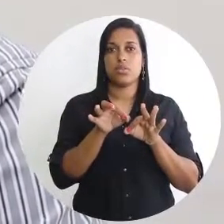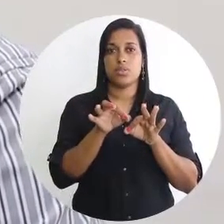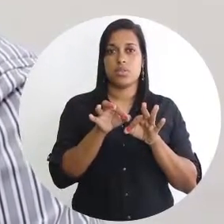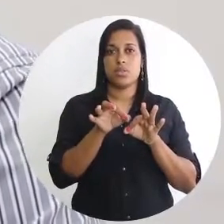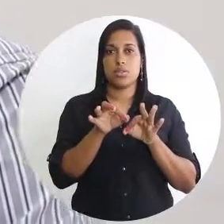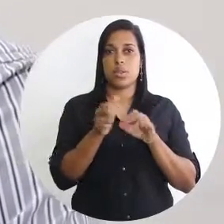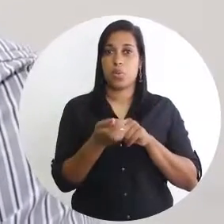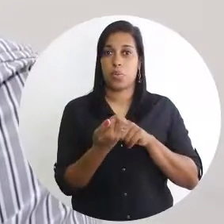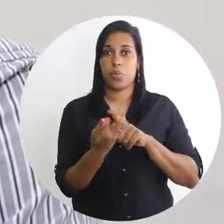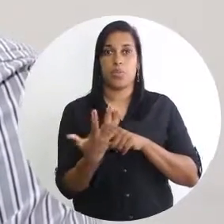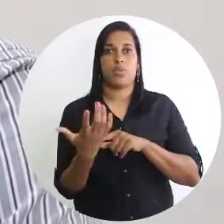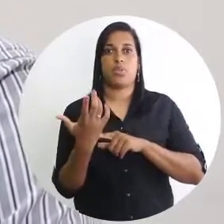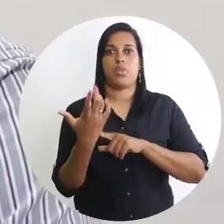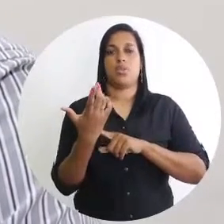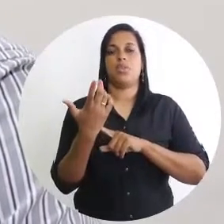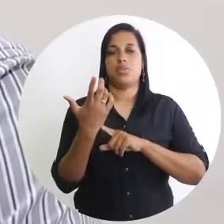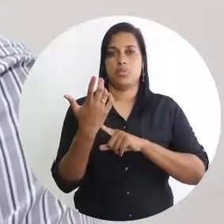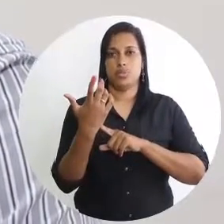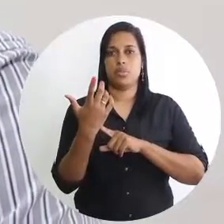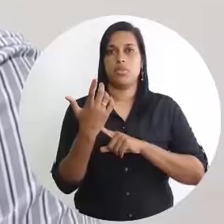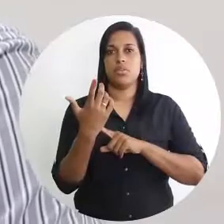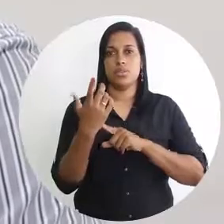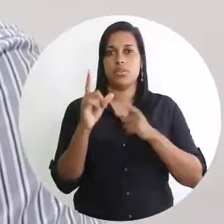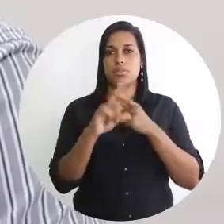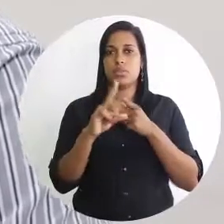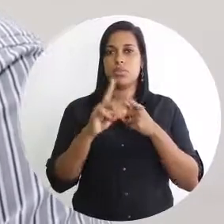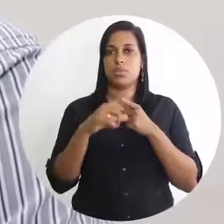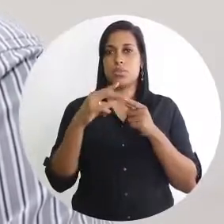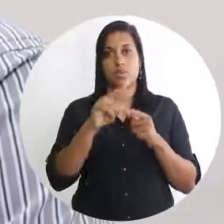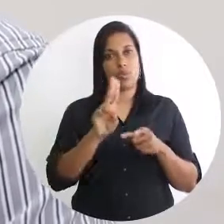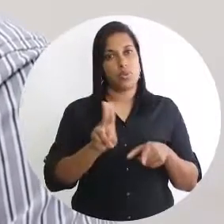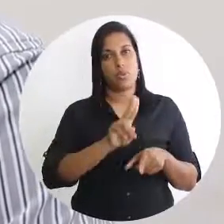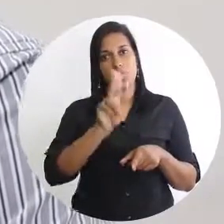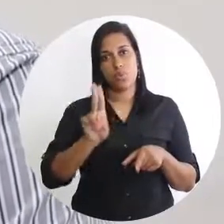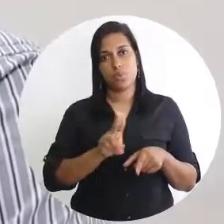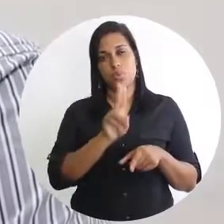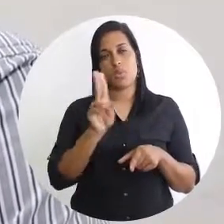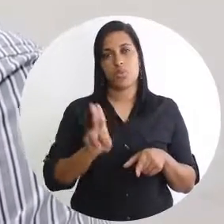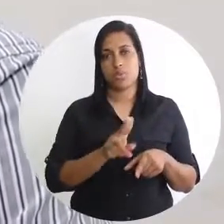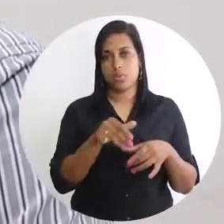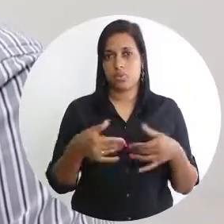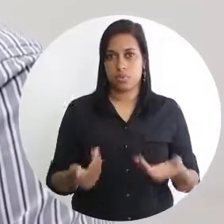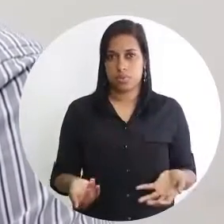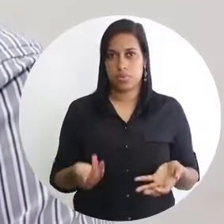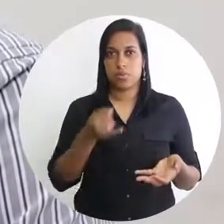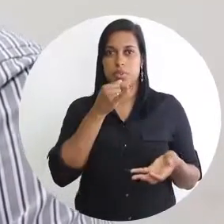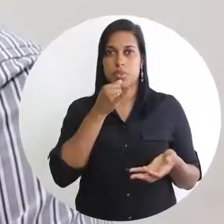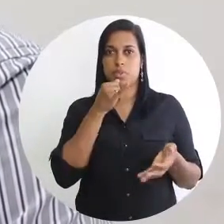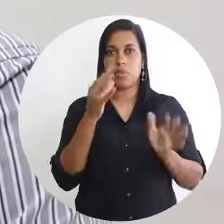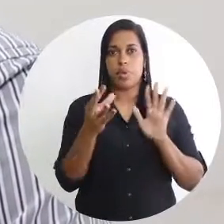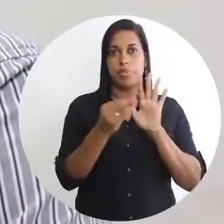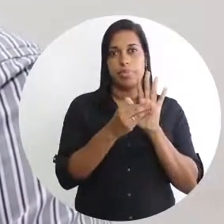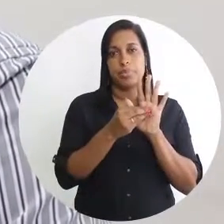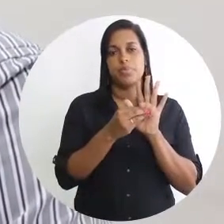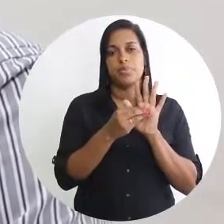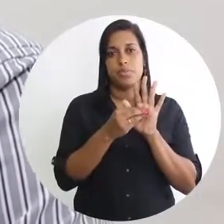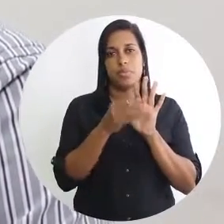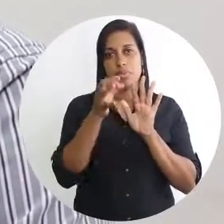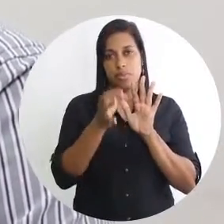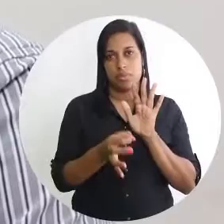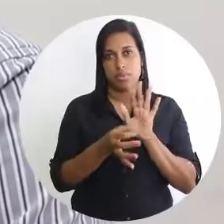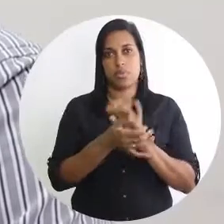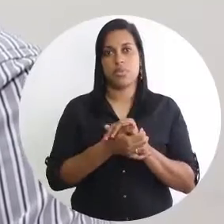ao tamanho de tela, ao dispositivo que o usuário está usando. Então você coloca o componente,